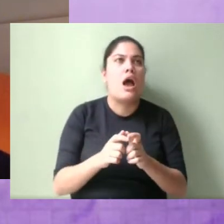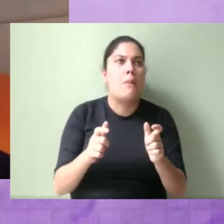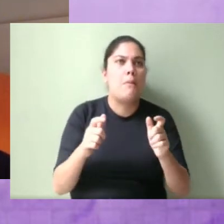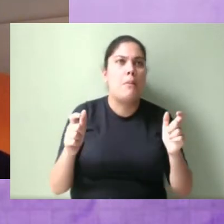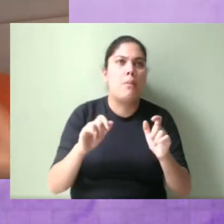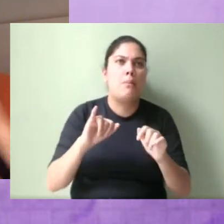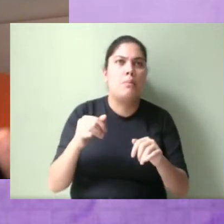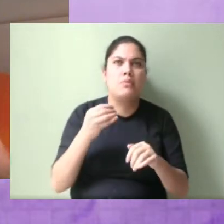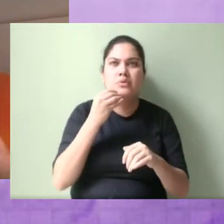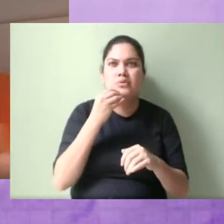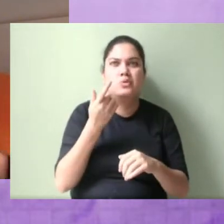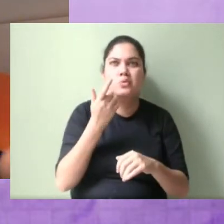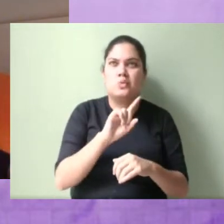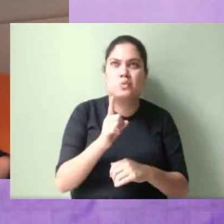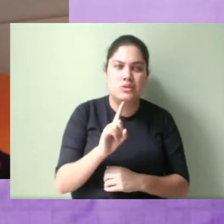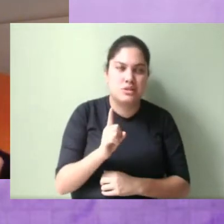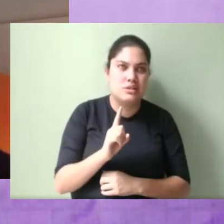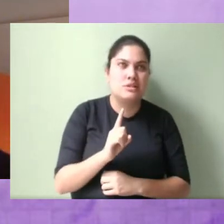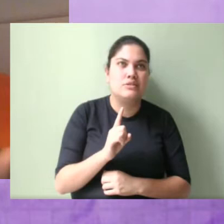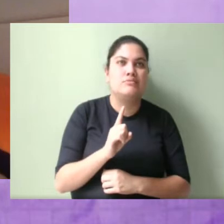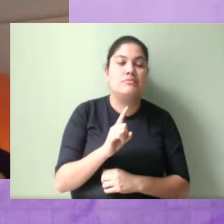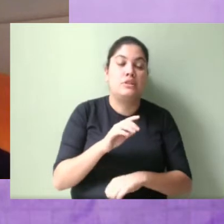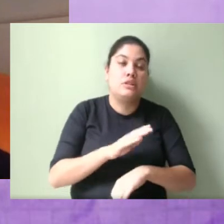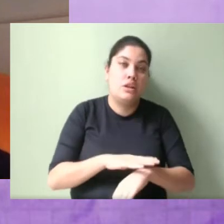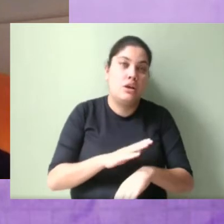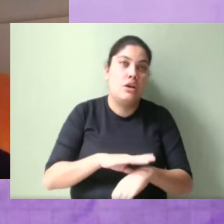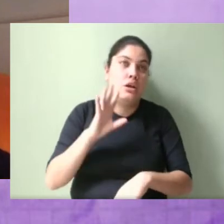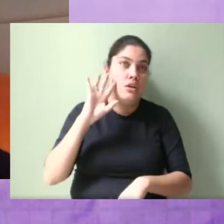pode ser um gatilho. E aí eu vou ser